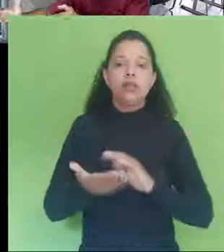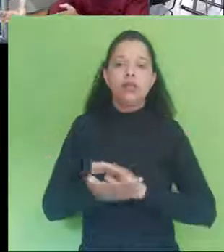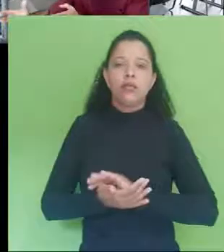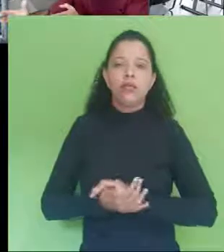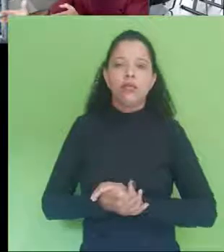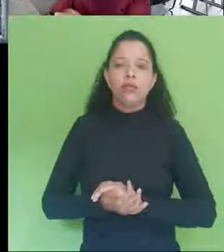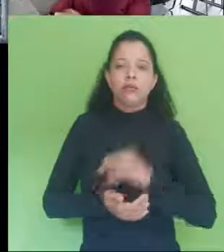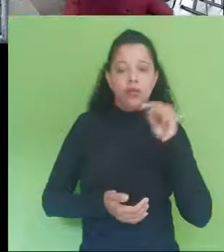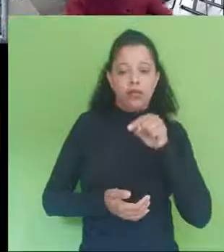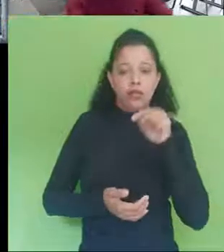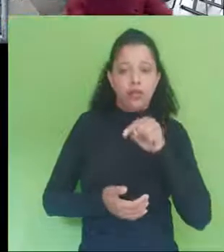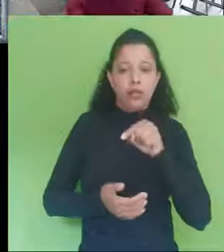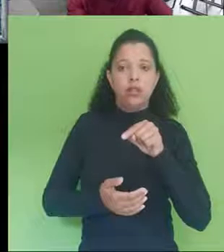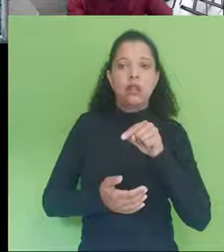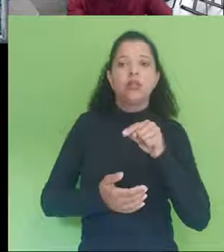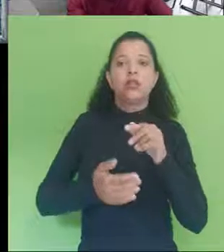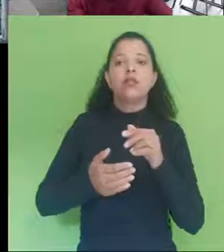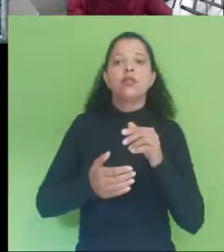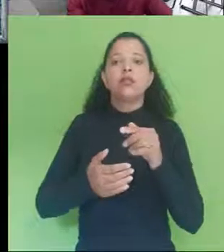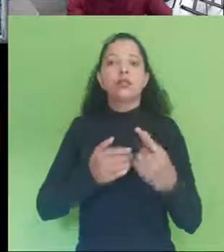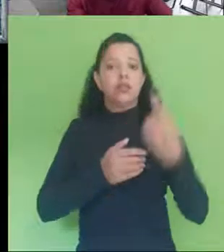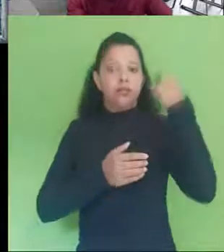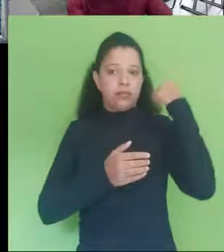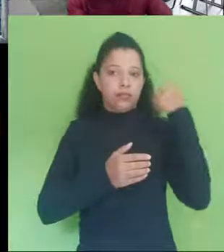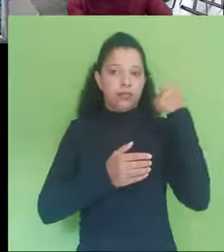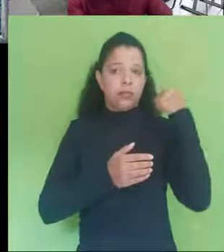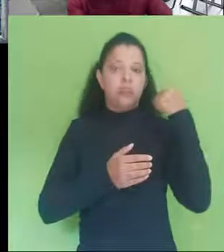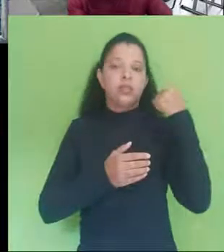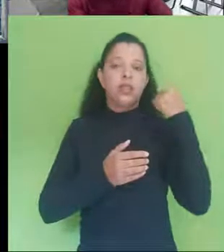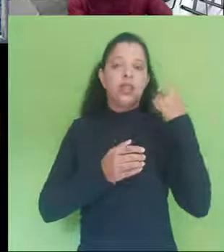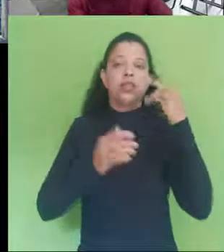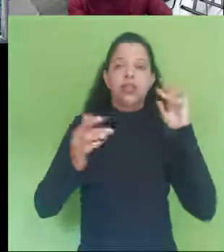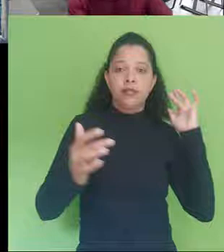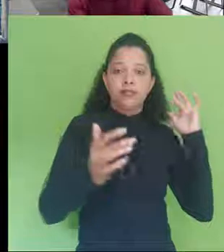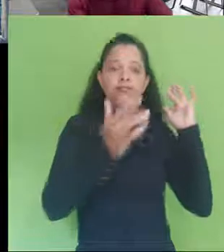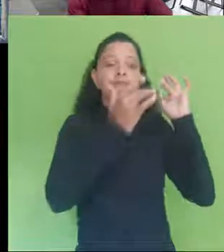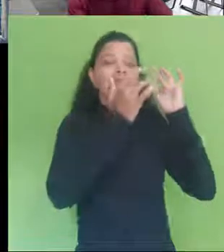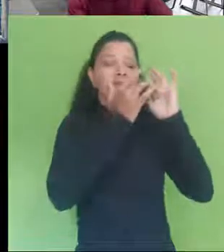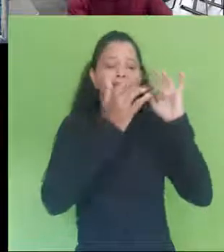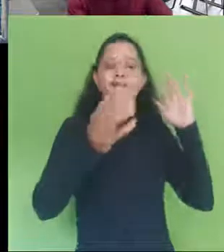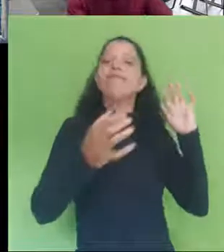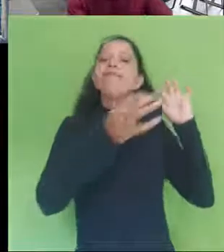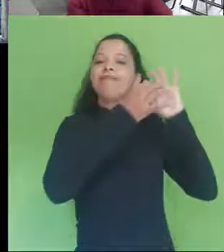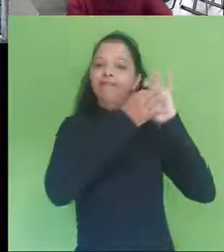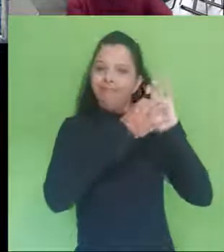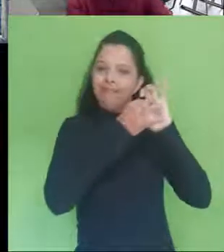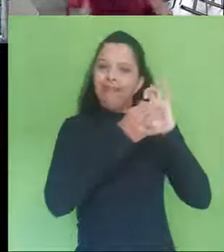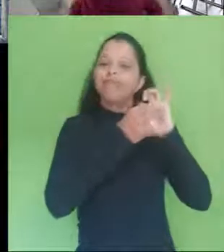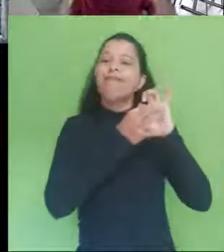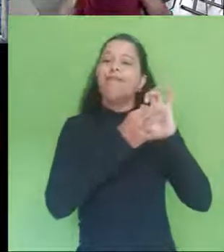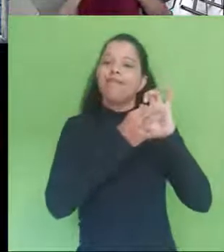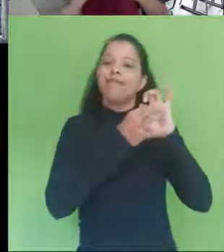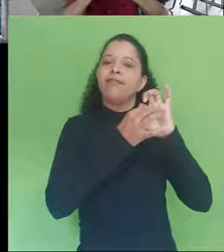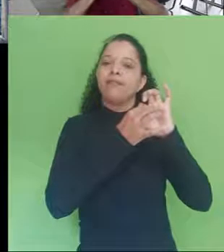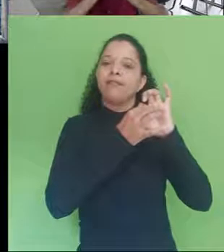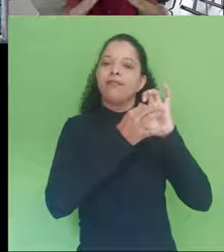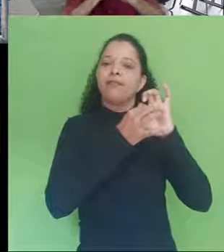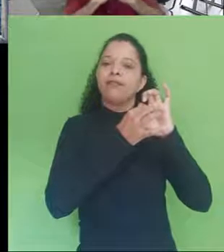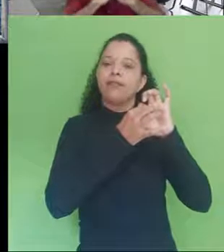Então, esse passado está conectado, está ligado ao presente.